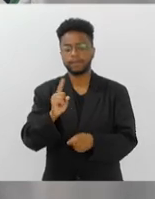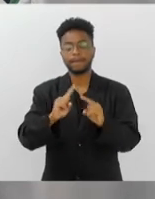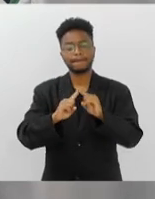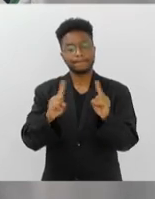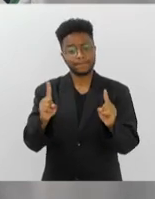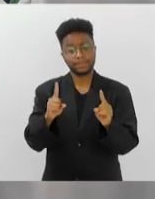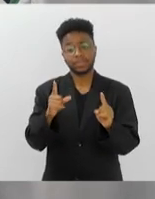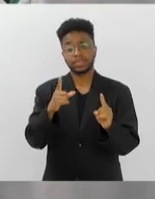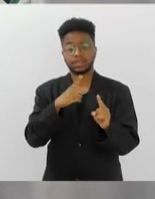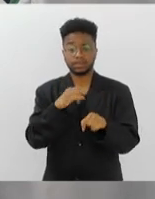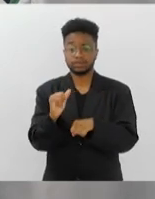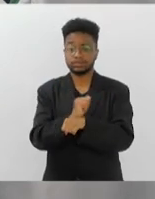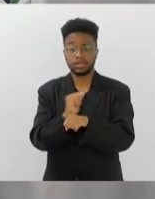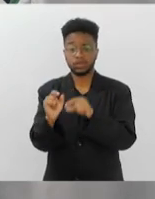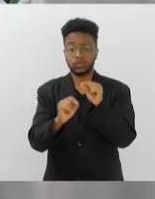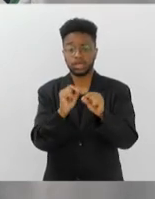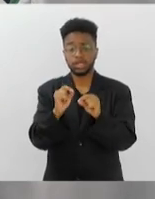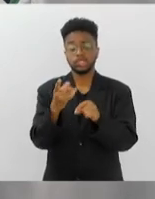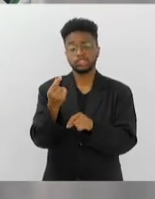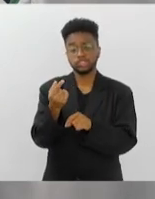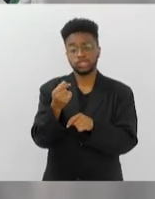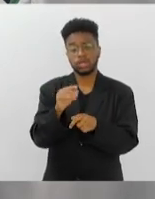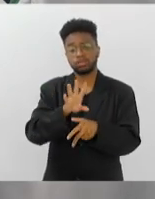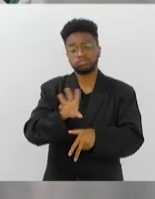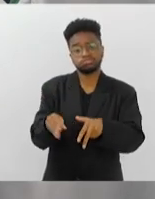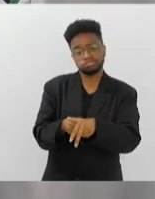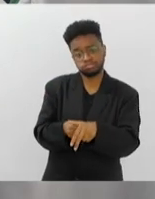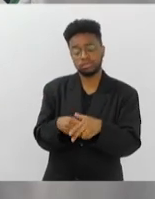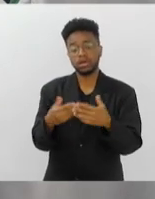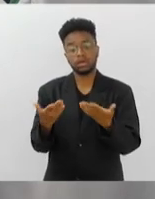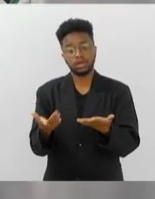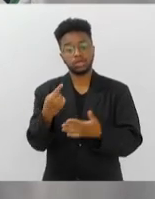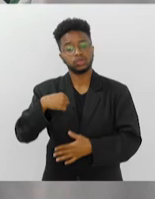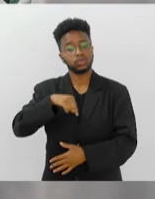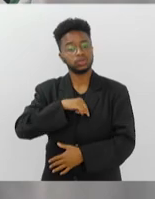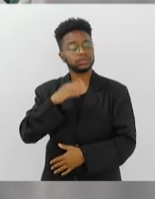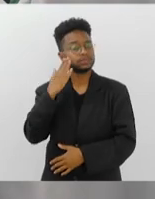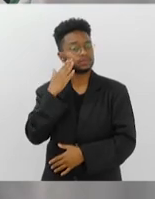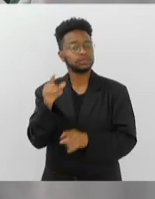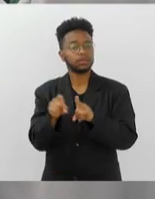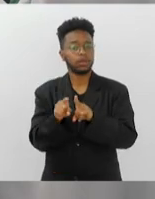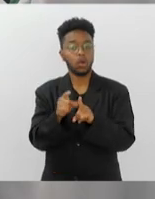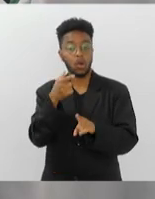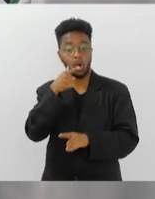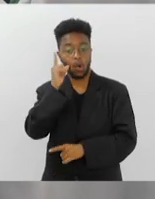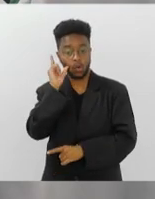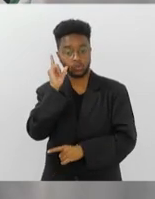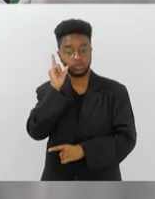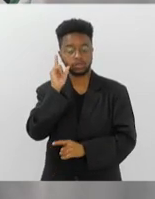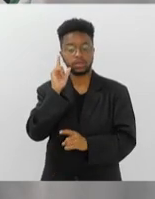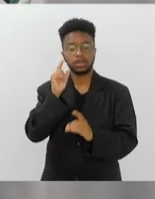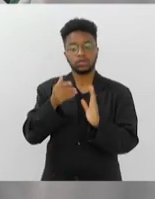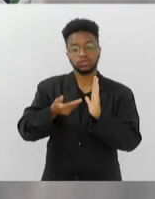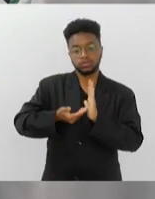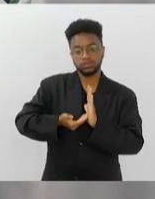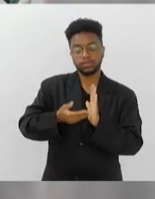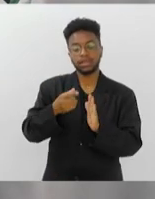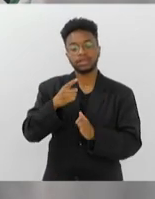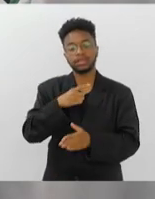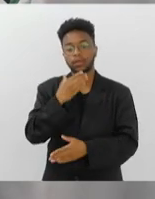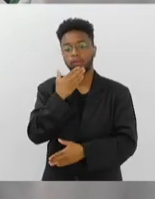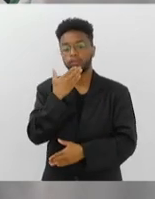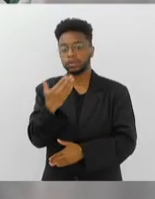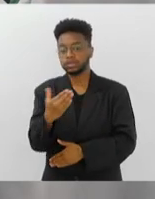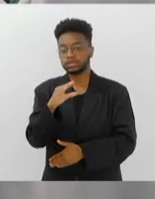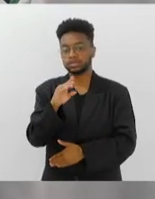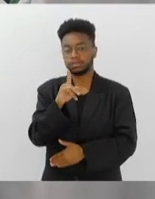lavagem de dinheiro, a gente sabe bem disso. Inclusive, ontem, no Senado Federal, ingressaram com um pedido de